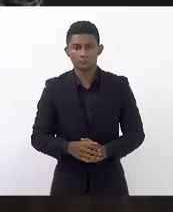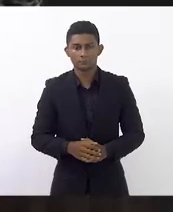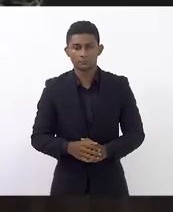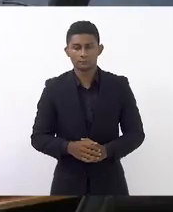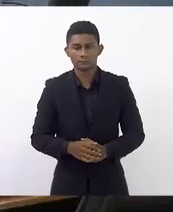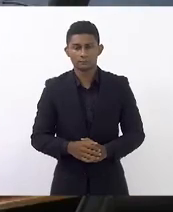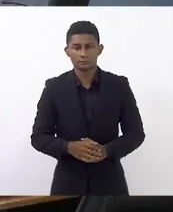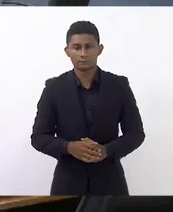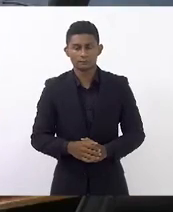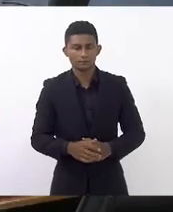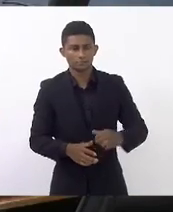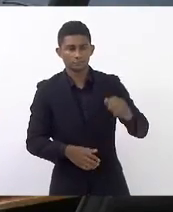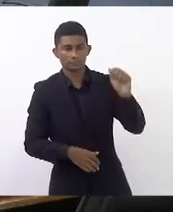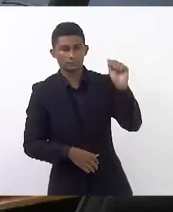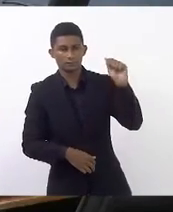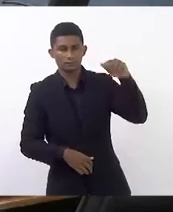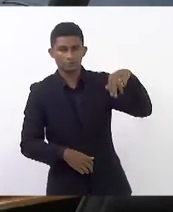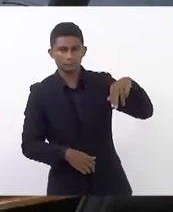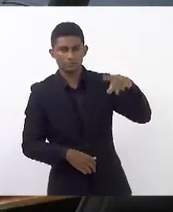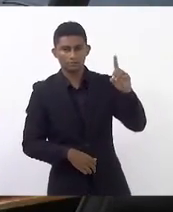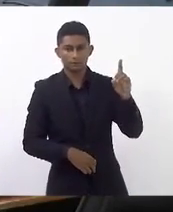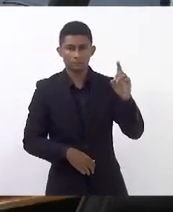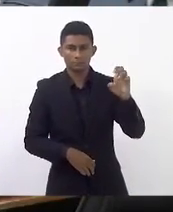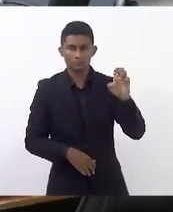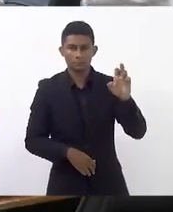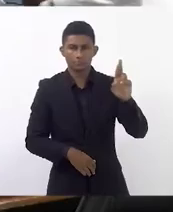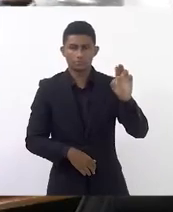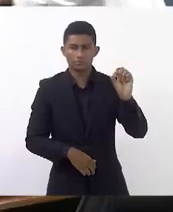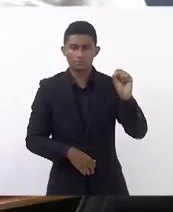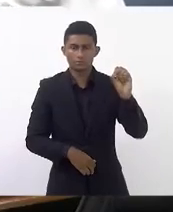Deputado Anderson Moraes.